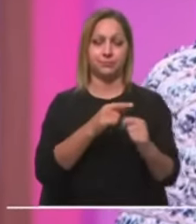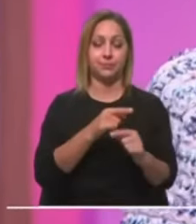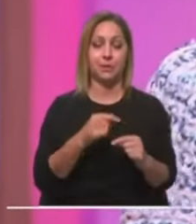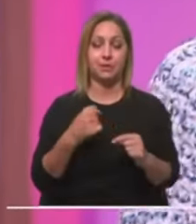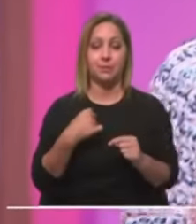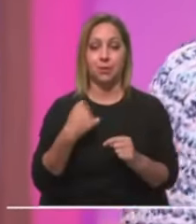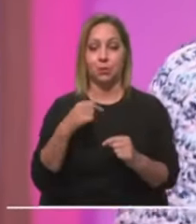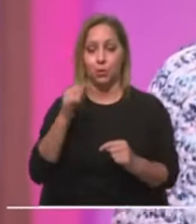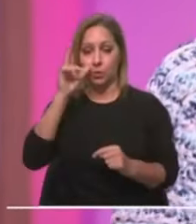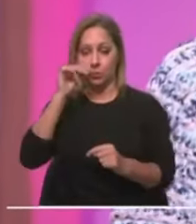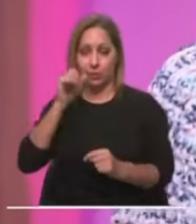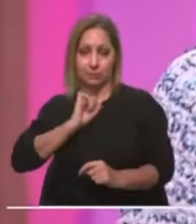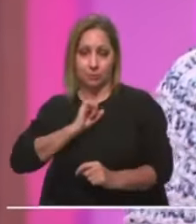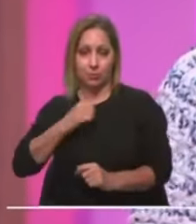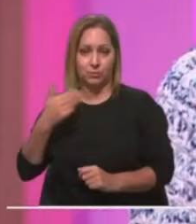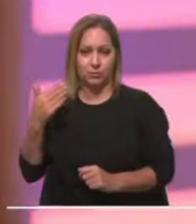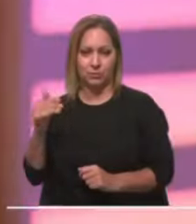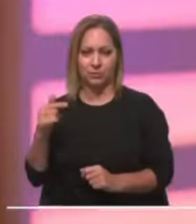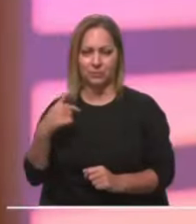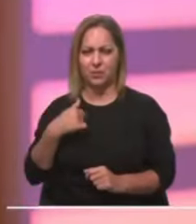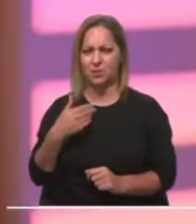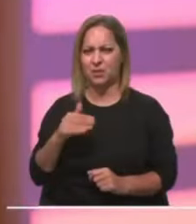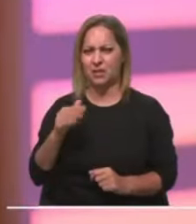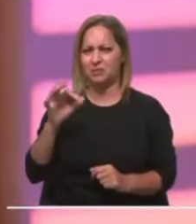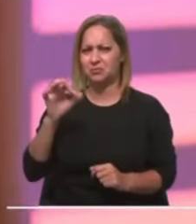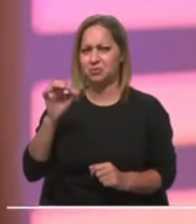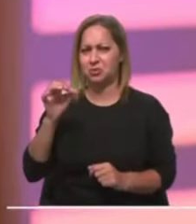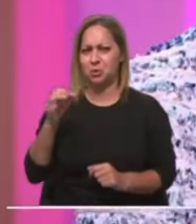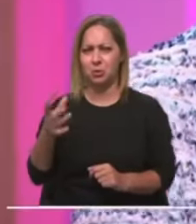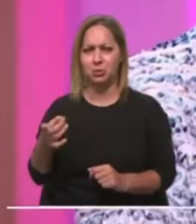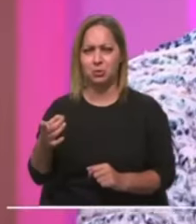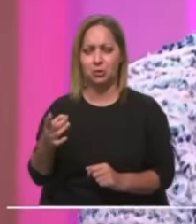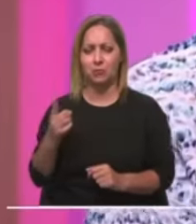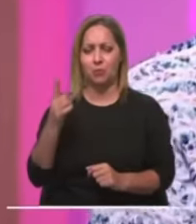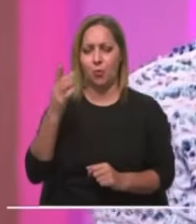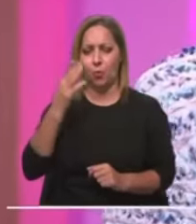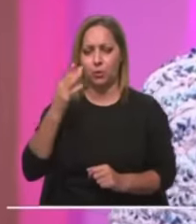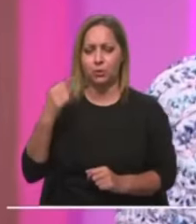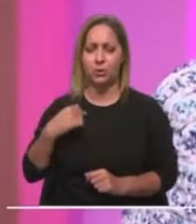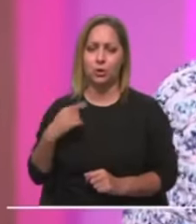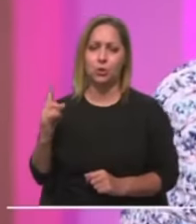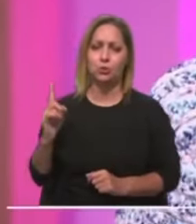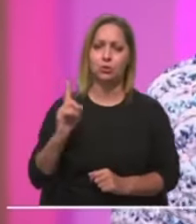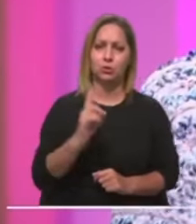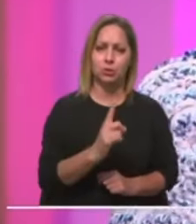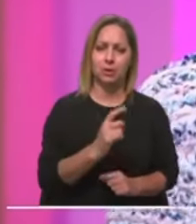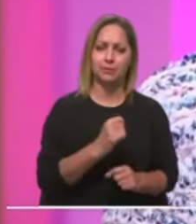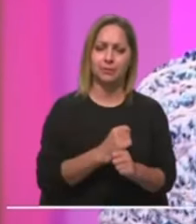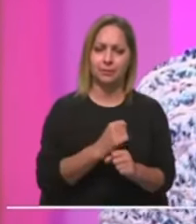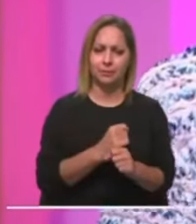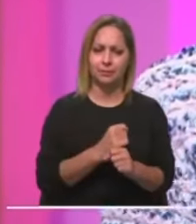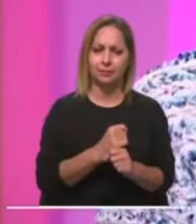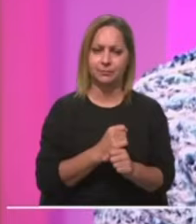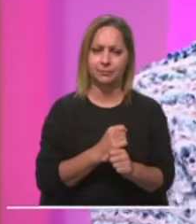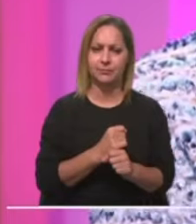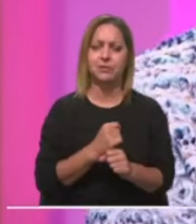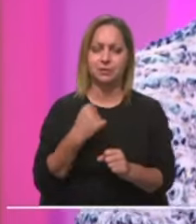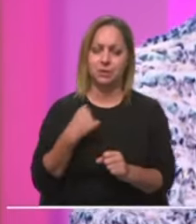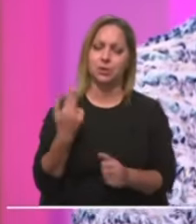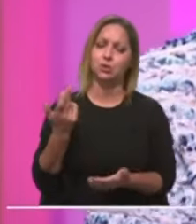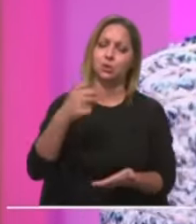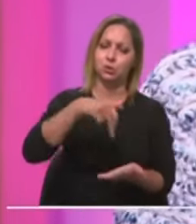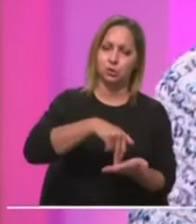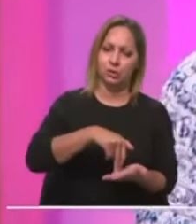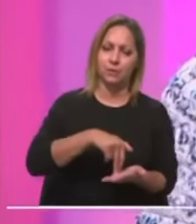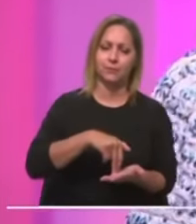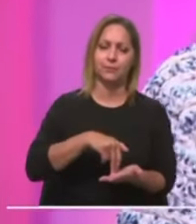meu namorado não é tinha não sei se tinha 18 19 anos e um dia cheguei para trabalhar aliás pois cheguei lá e ele